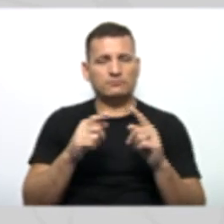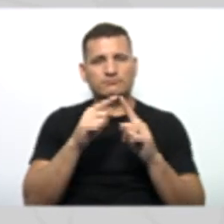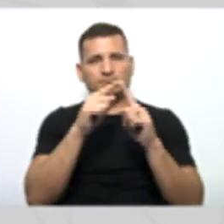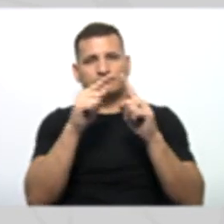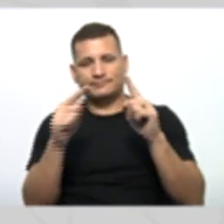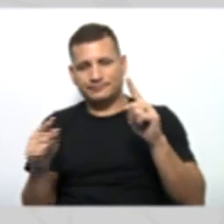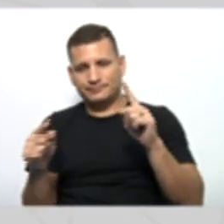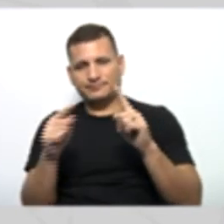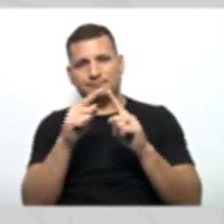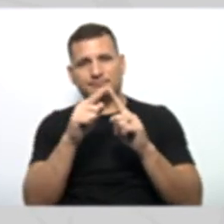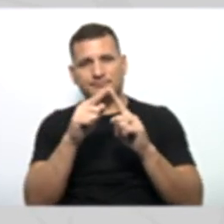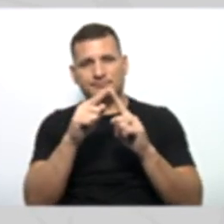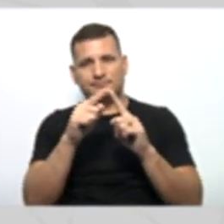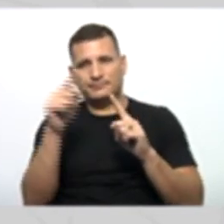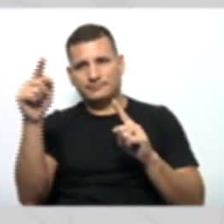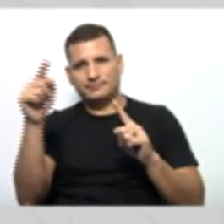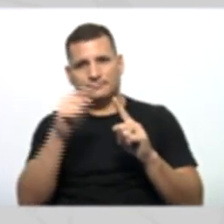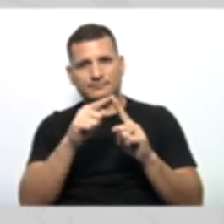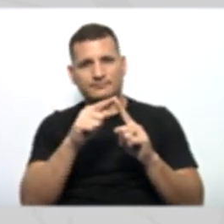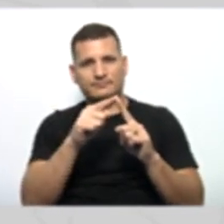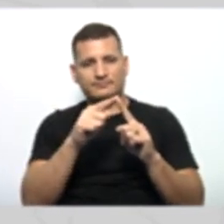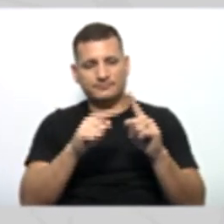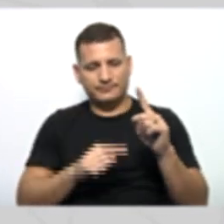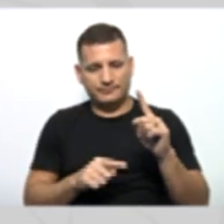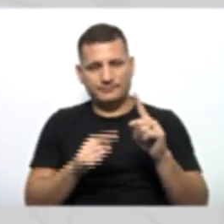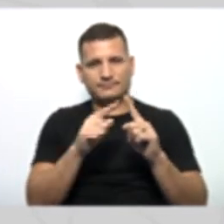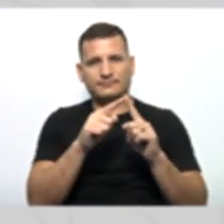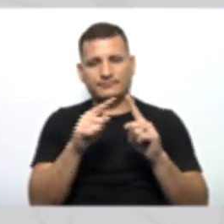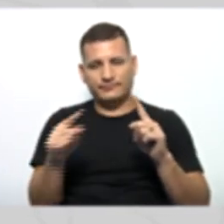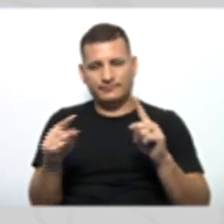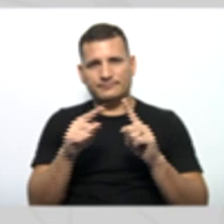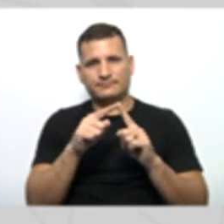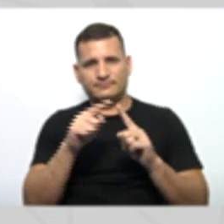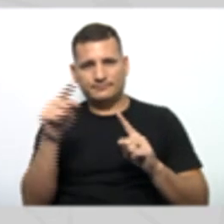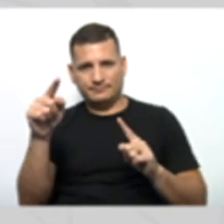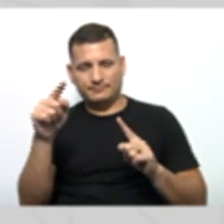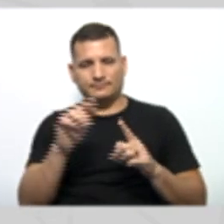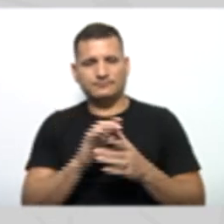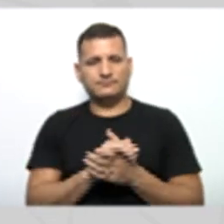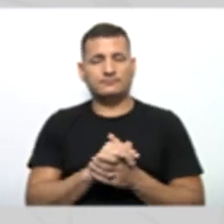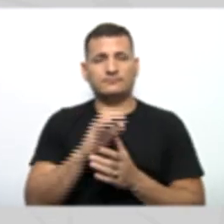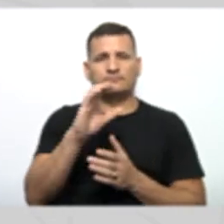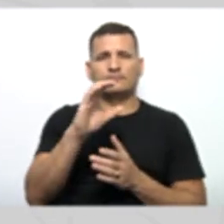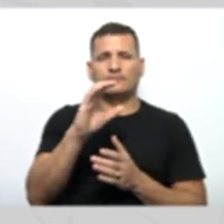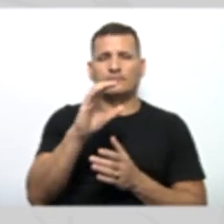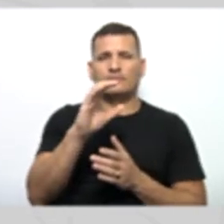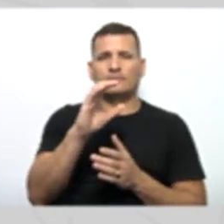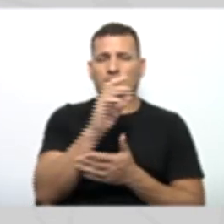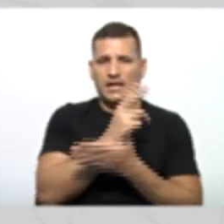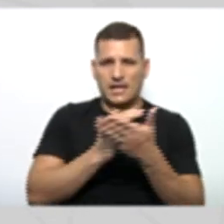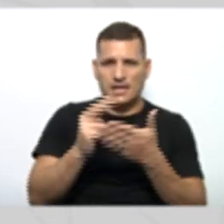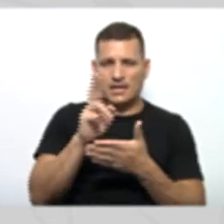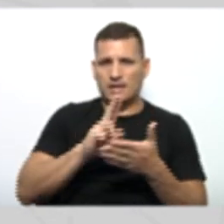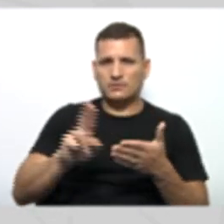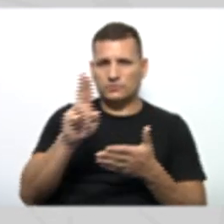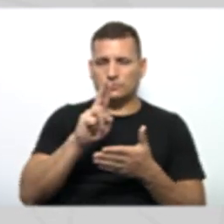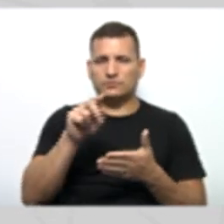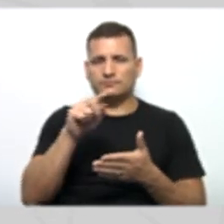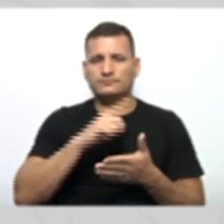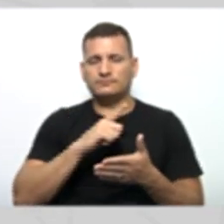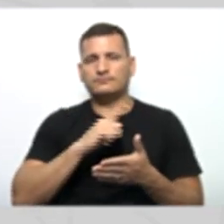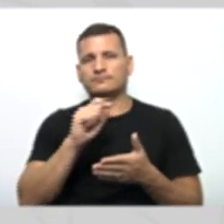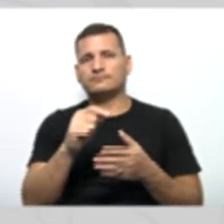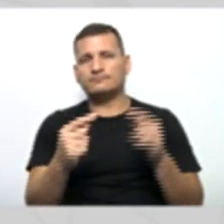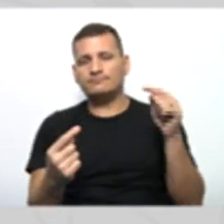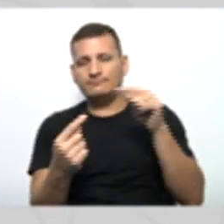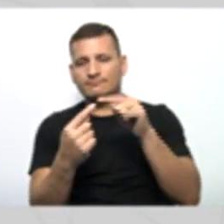lembram? Bom, lá no caso de uso, eles têm as associações. Eles associam